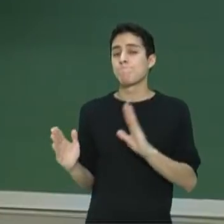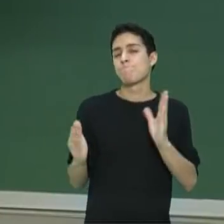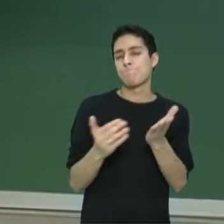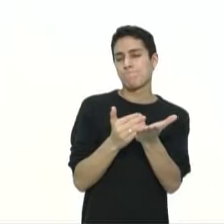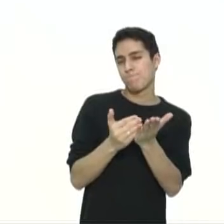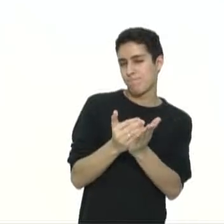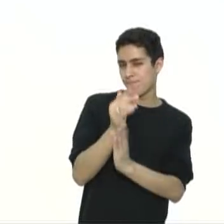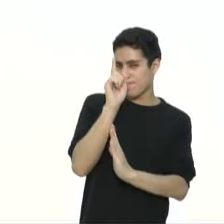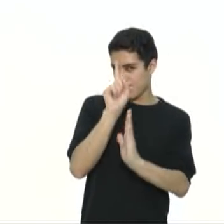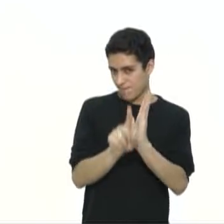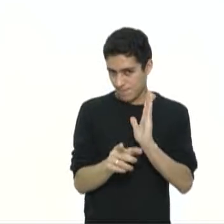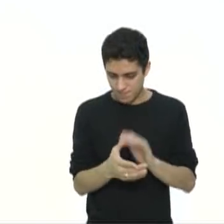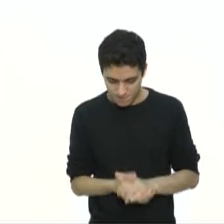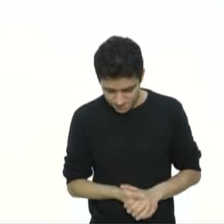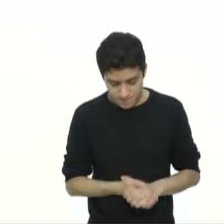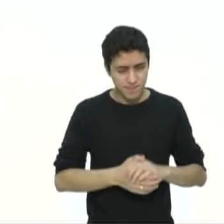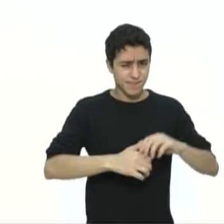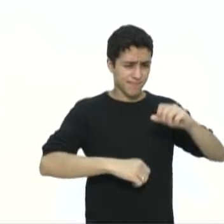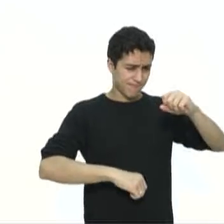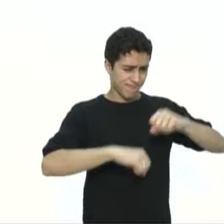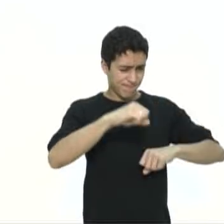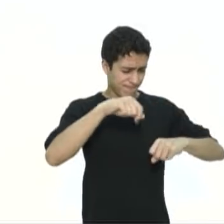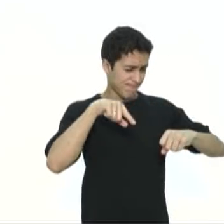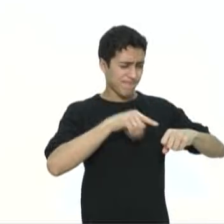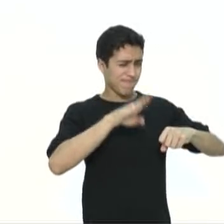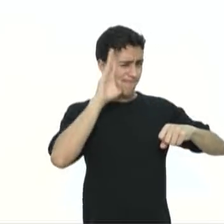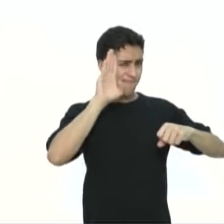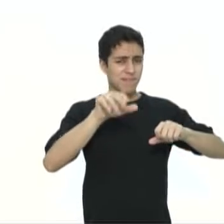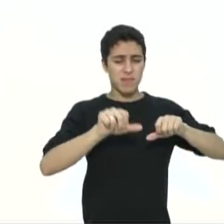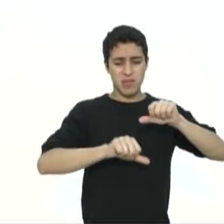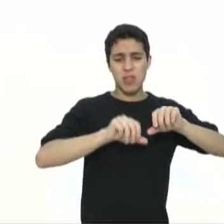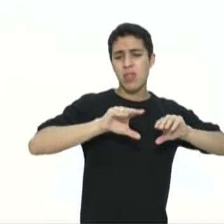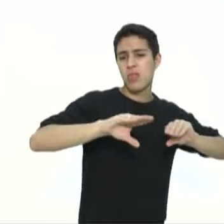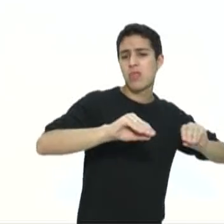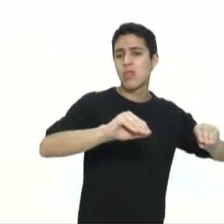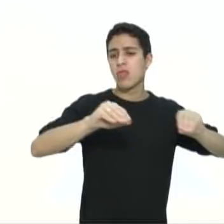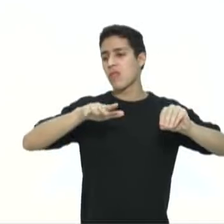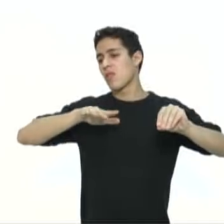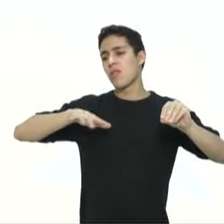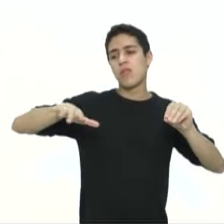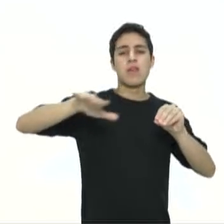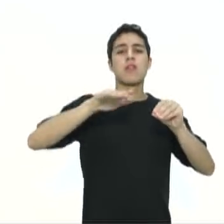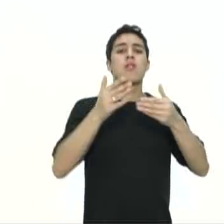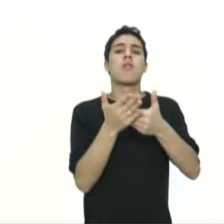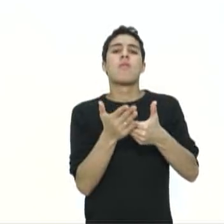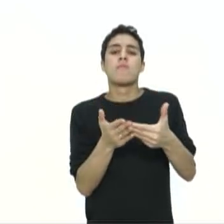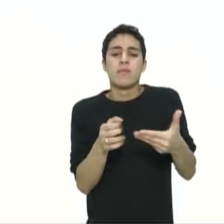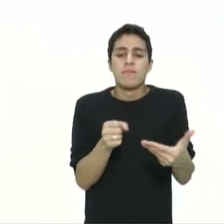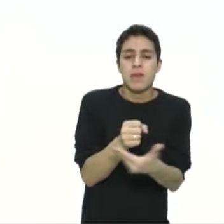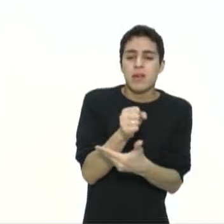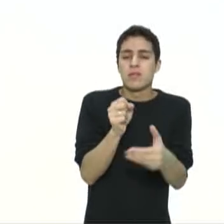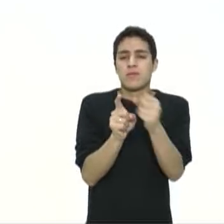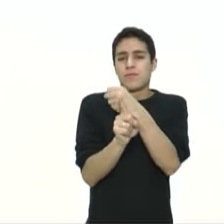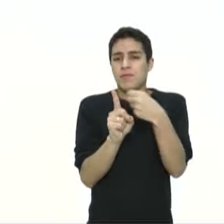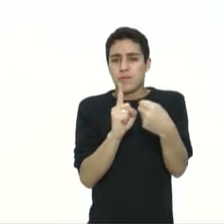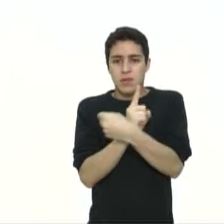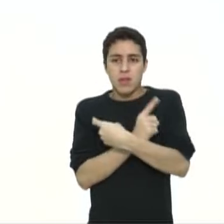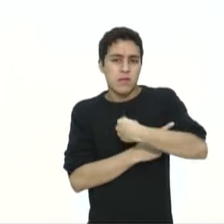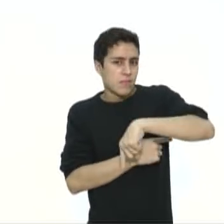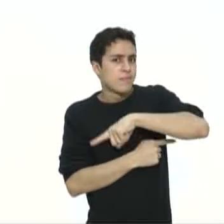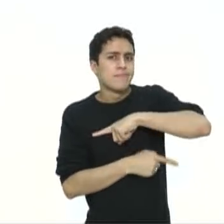questionário. A industrialização é um dos principais agentes de transformação do meio e de construção das bases da sociedade. Isso não temos mais